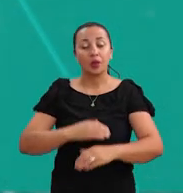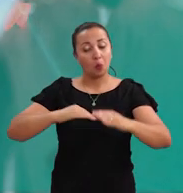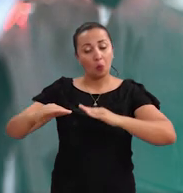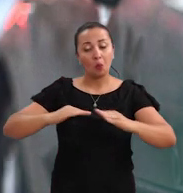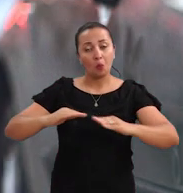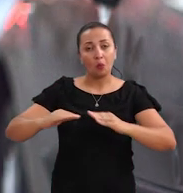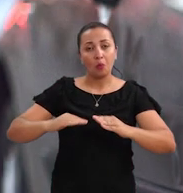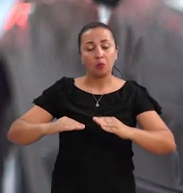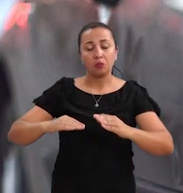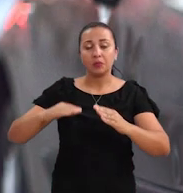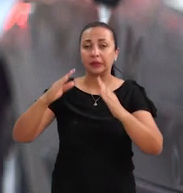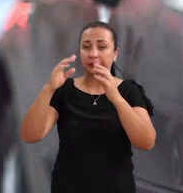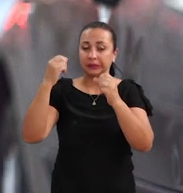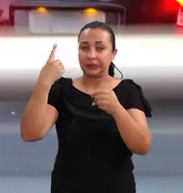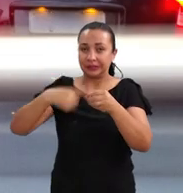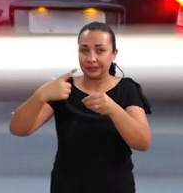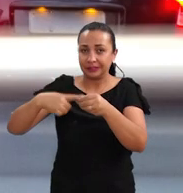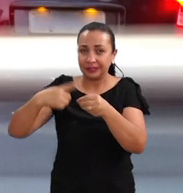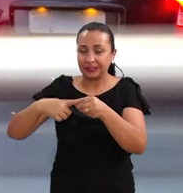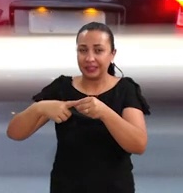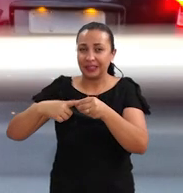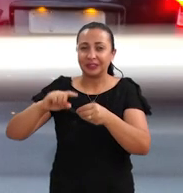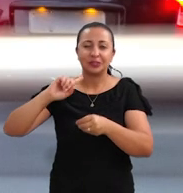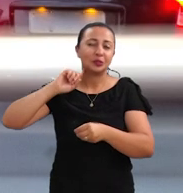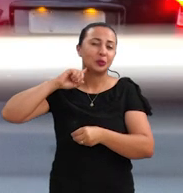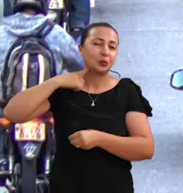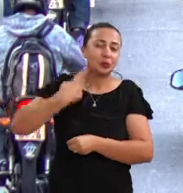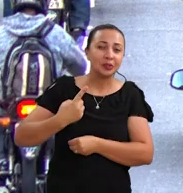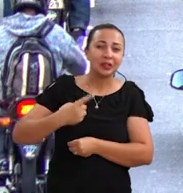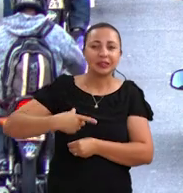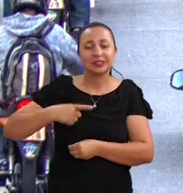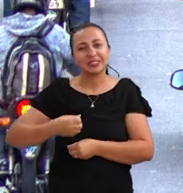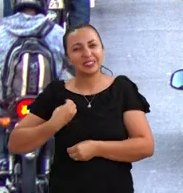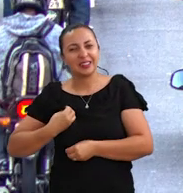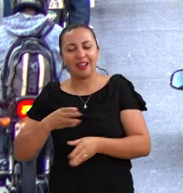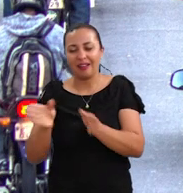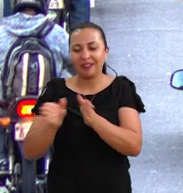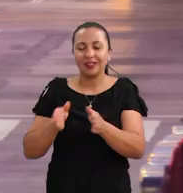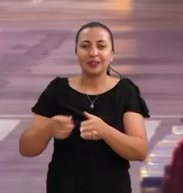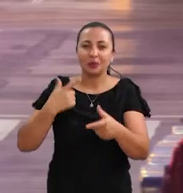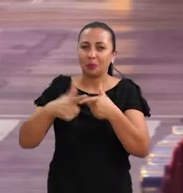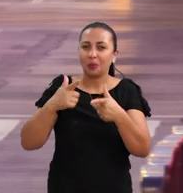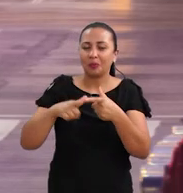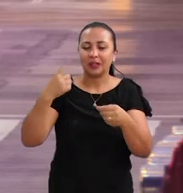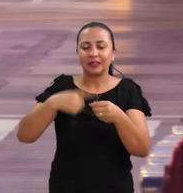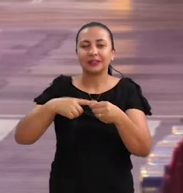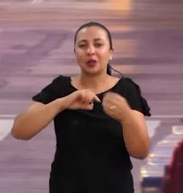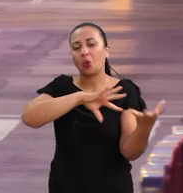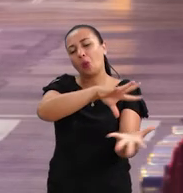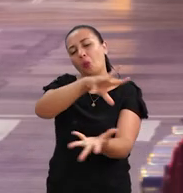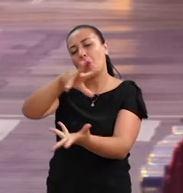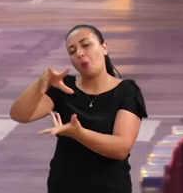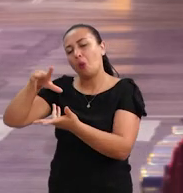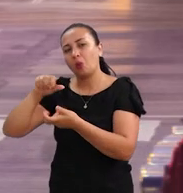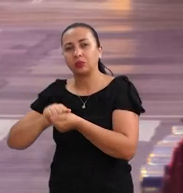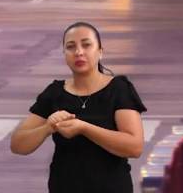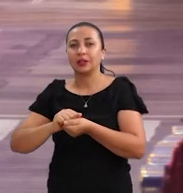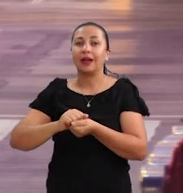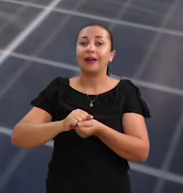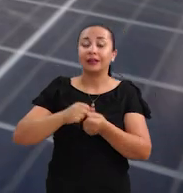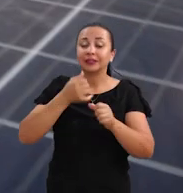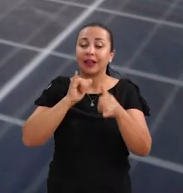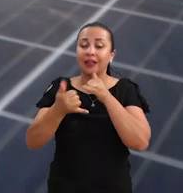A mobilidade urbana e a poluição estão entre os principais problemas das cidades ao redor do mundo. Por isso,